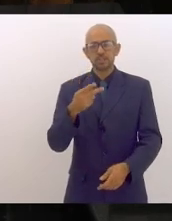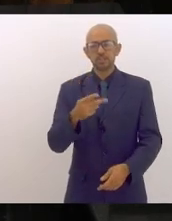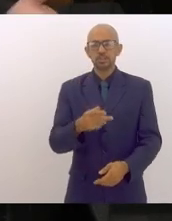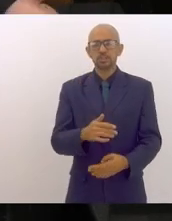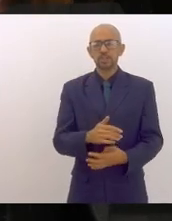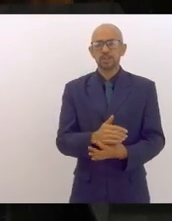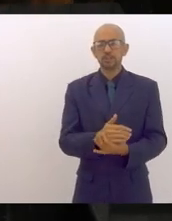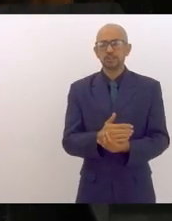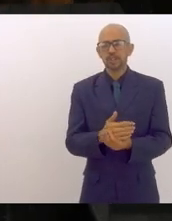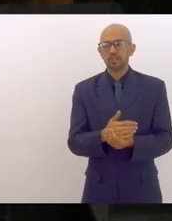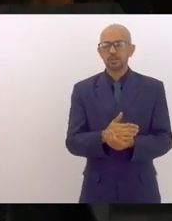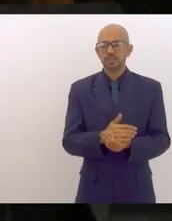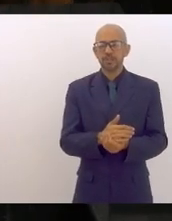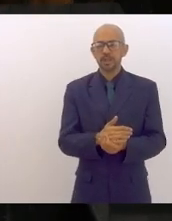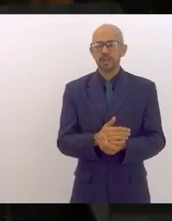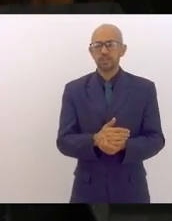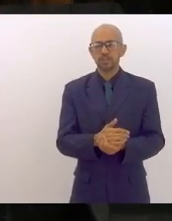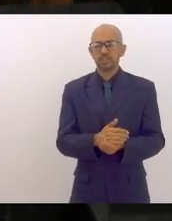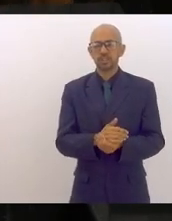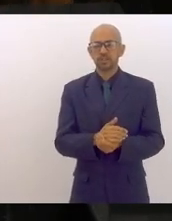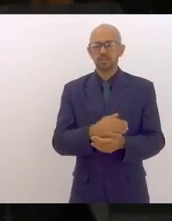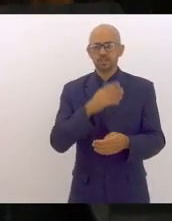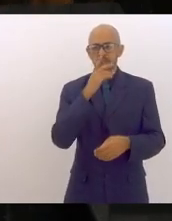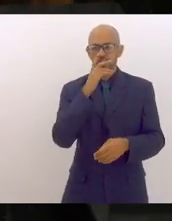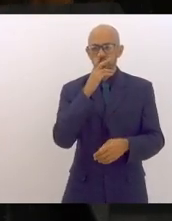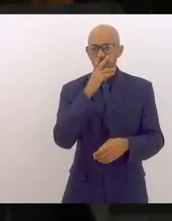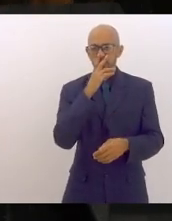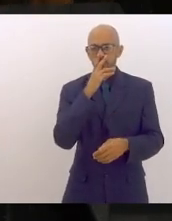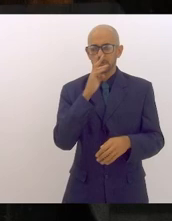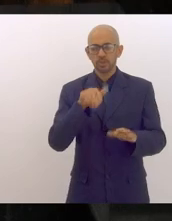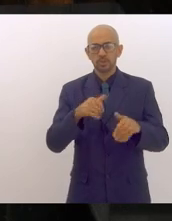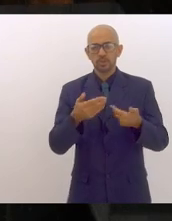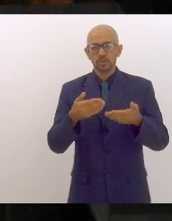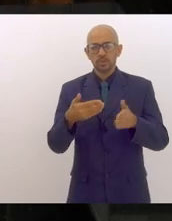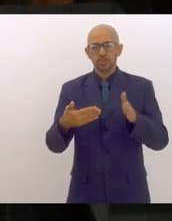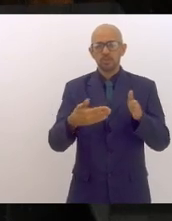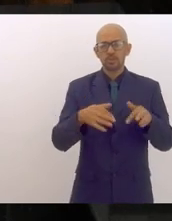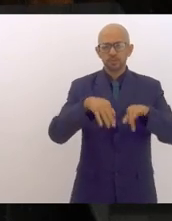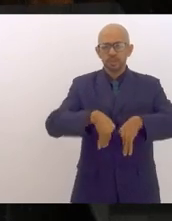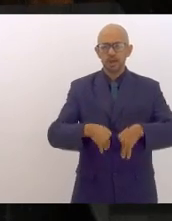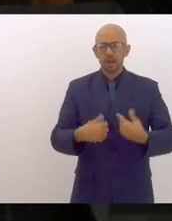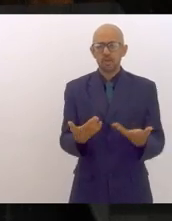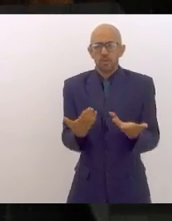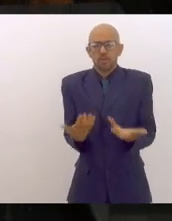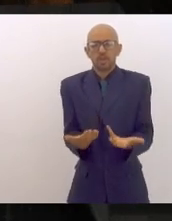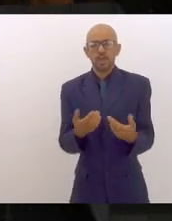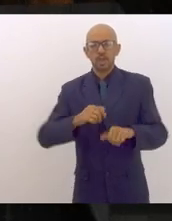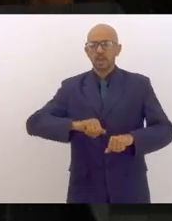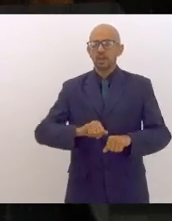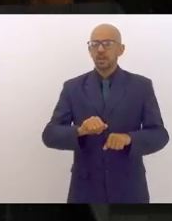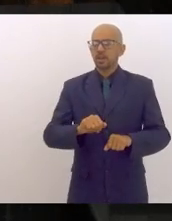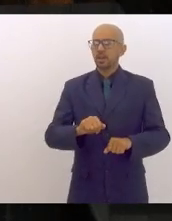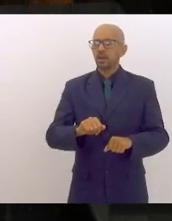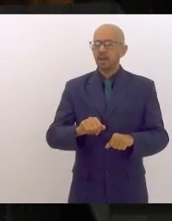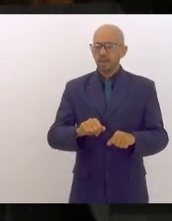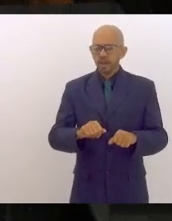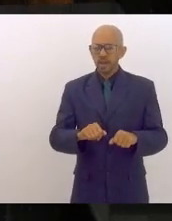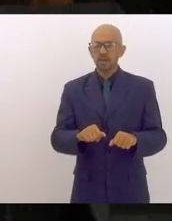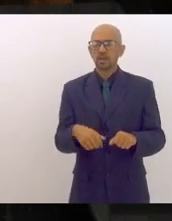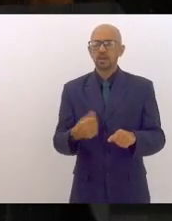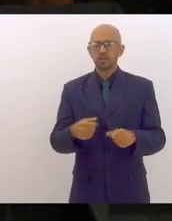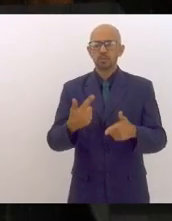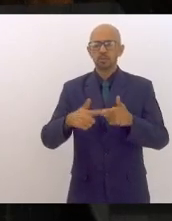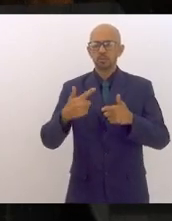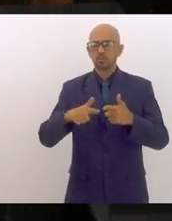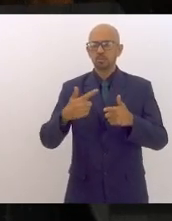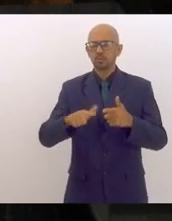um patrimônio da saúde do município na atividade. E, por último, eu quero aqui chamar a atenção, de novo, para o problema no